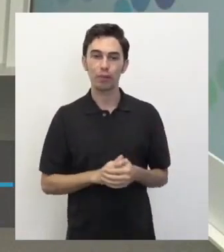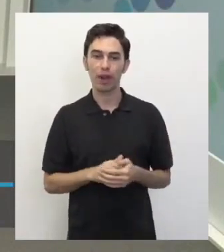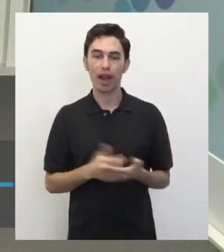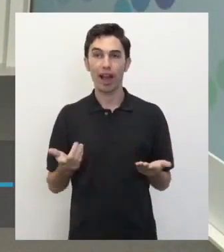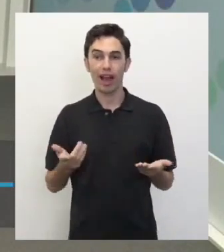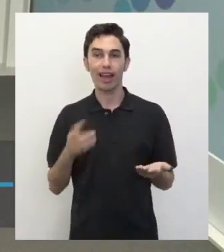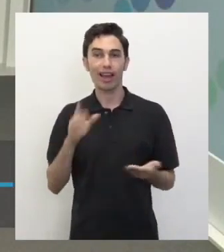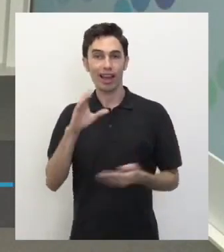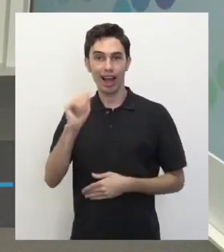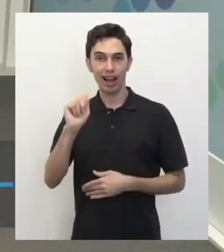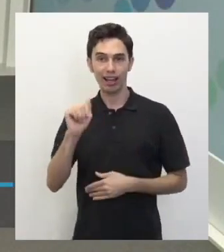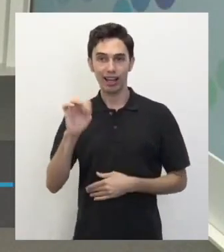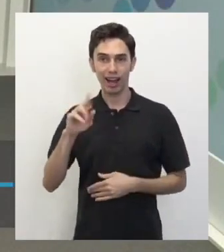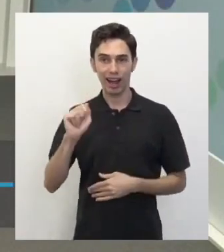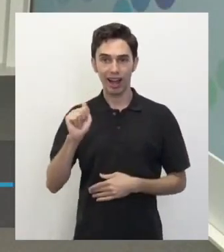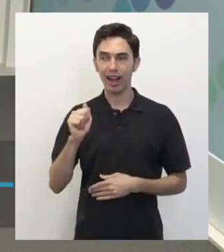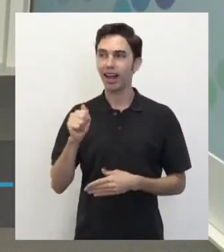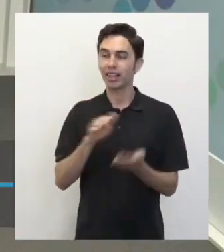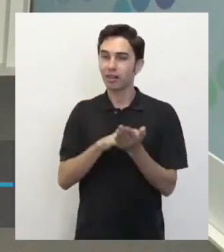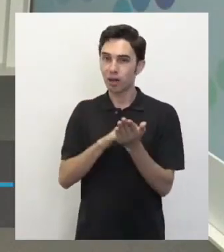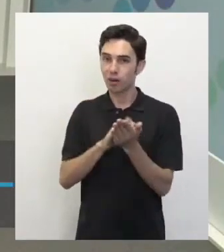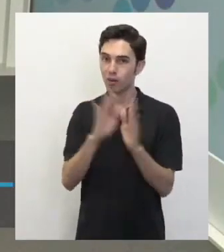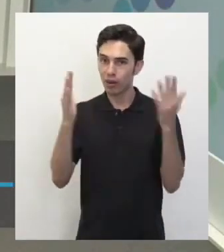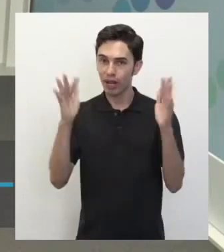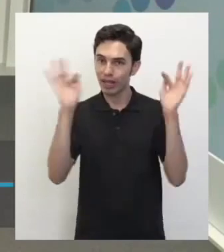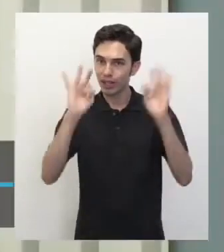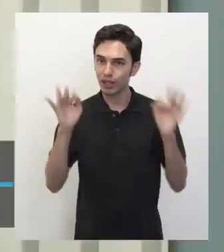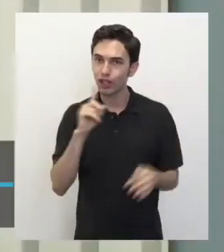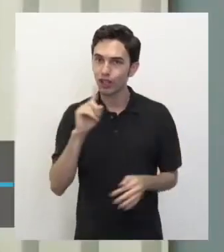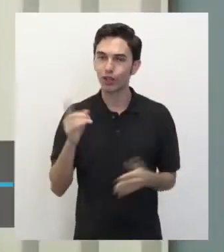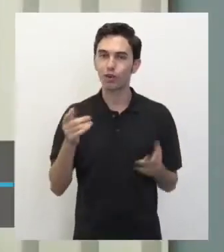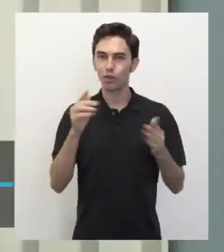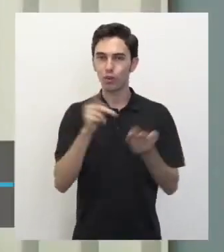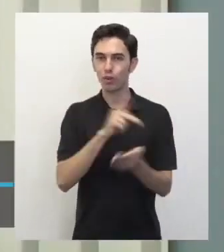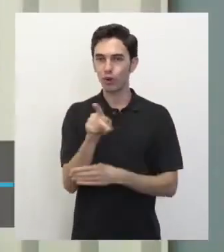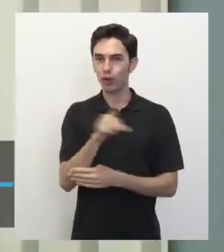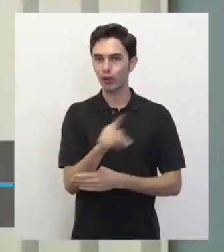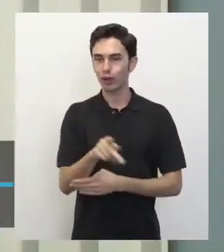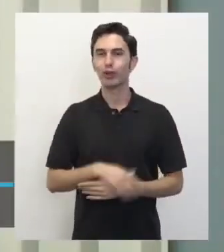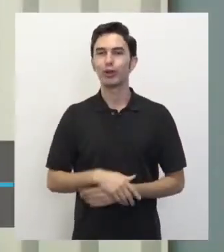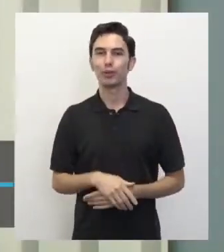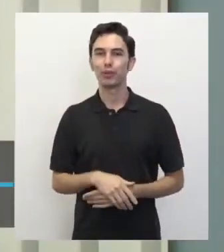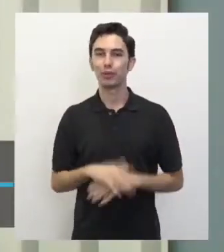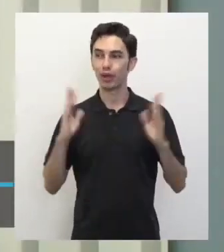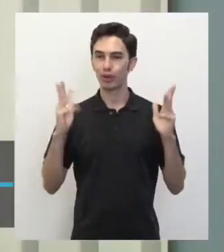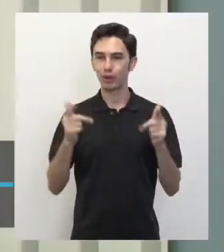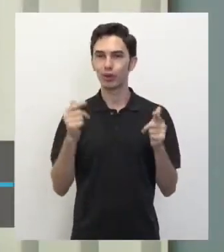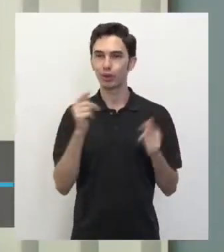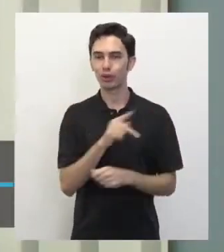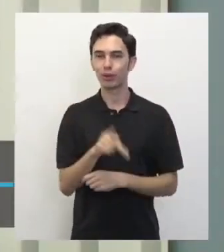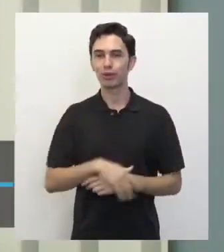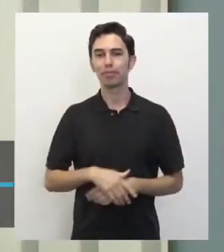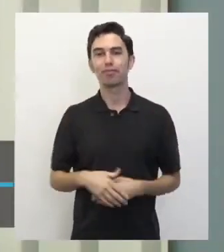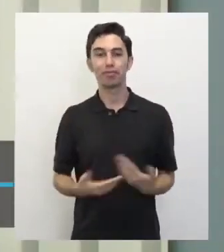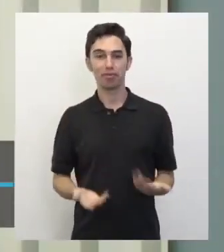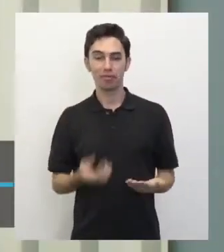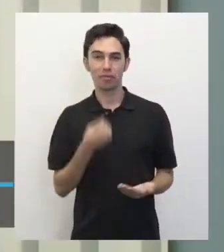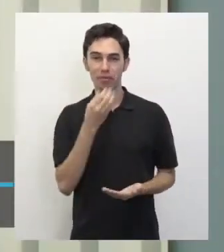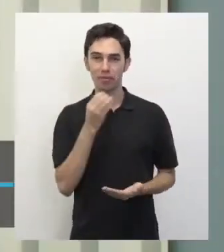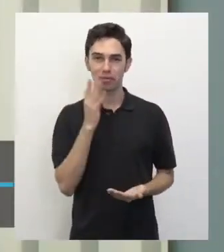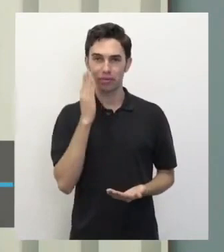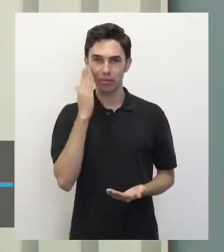Professores pra gente. Muito Clara, obrigado, obrigada. Clara. Obrigado a todos vocês. Nossa, bem legal isso. Gente, olha só. Eu gosto muito de outro meio de comunicação